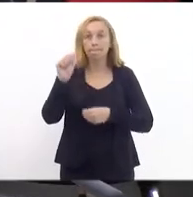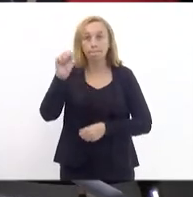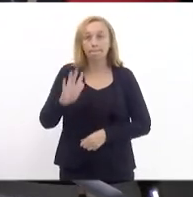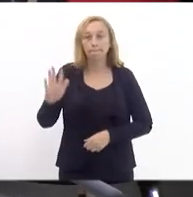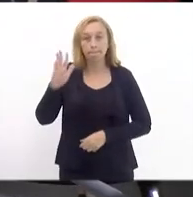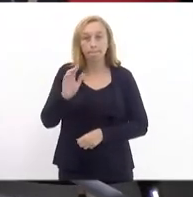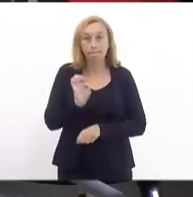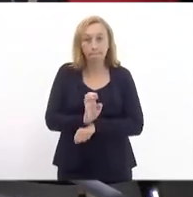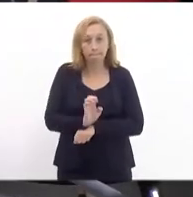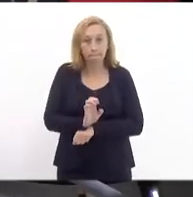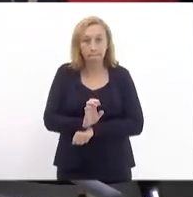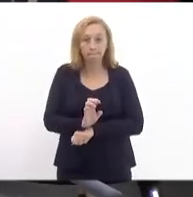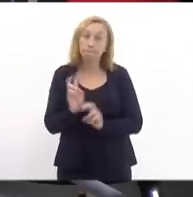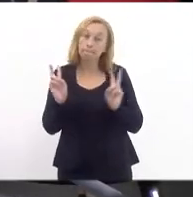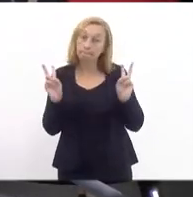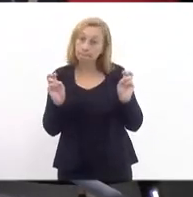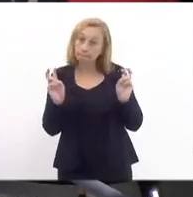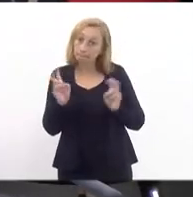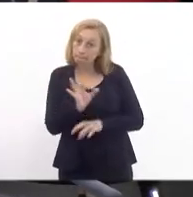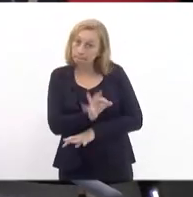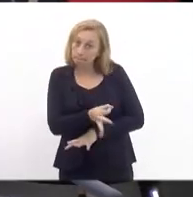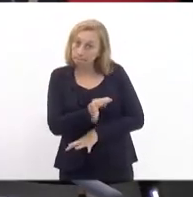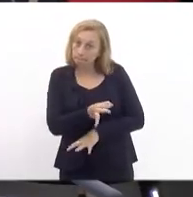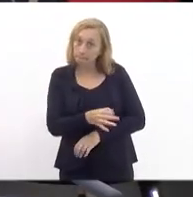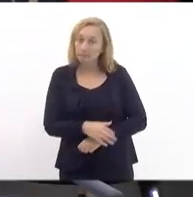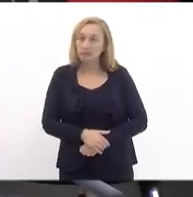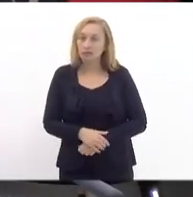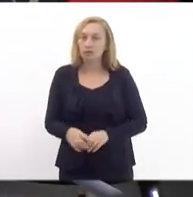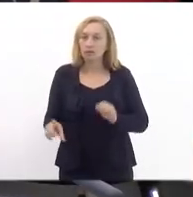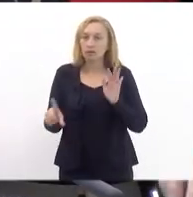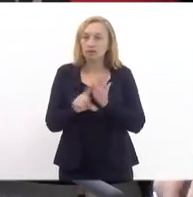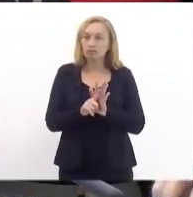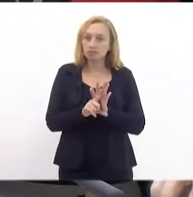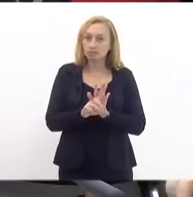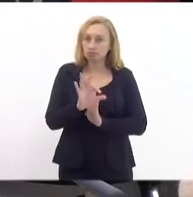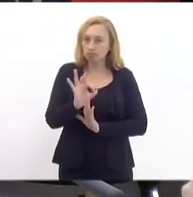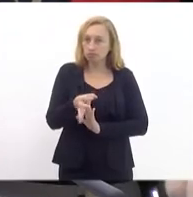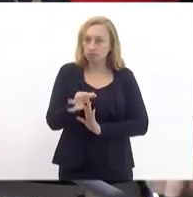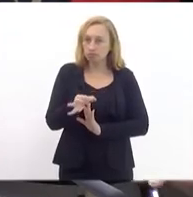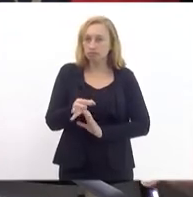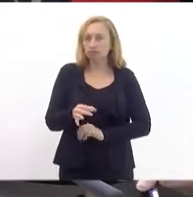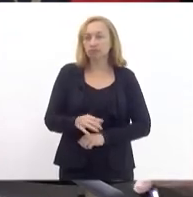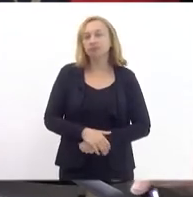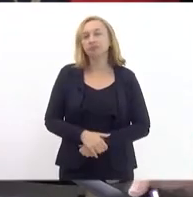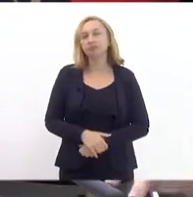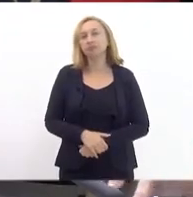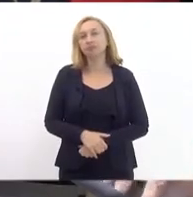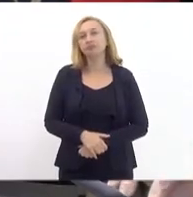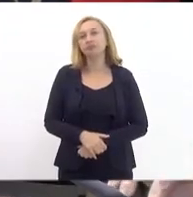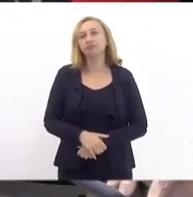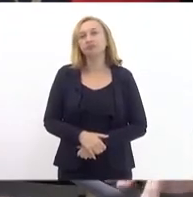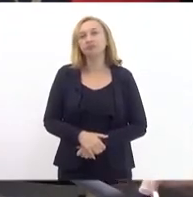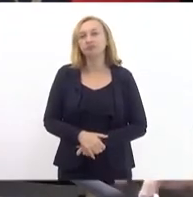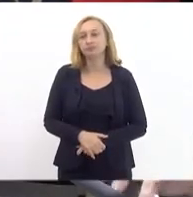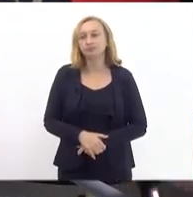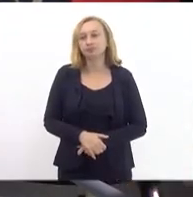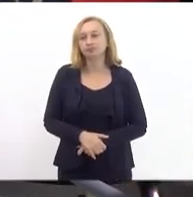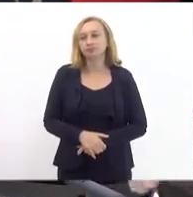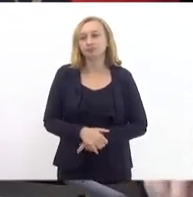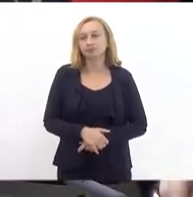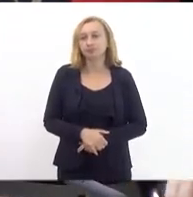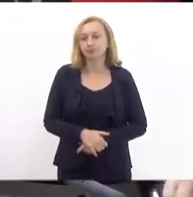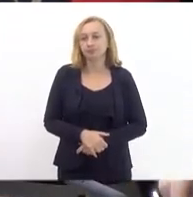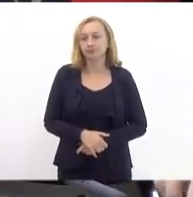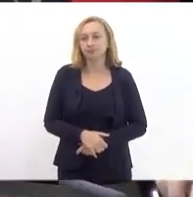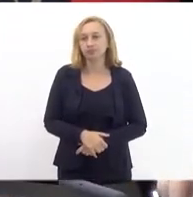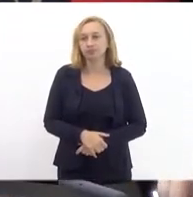Estado, pela questão óbvia da legalidade. Questão óbvia da legalidade. Né?